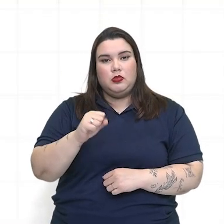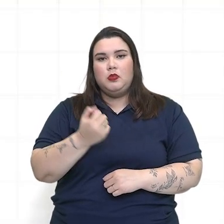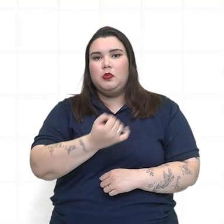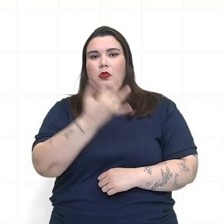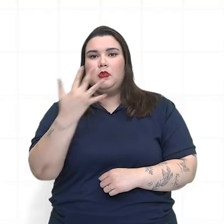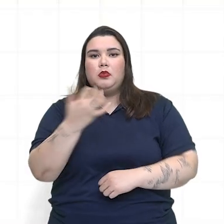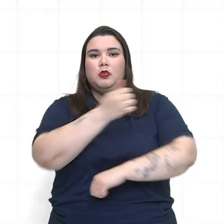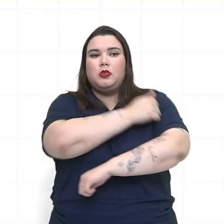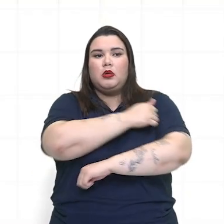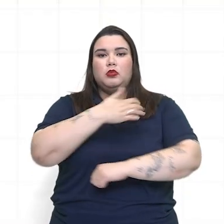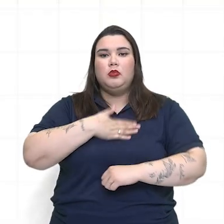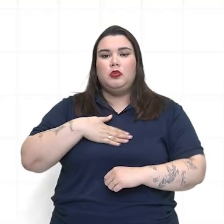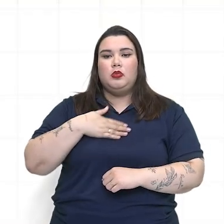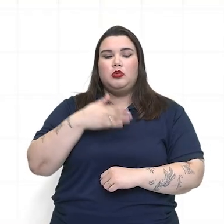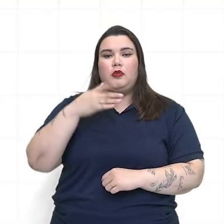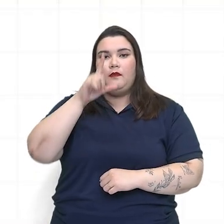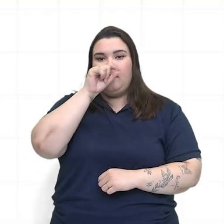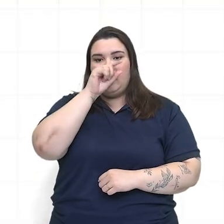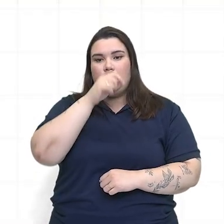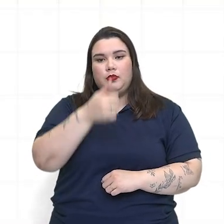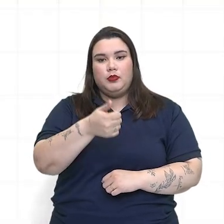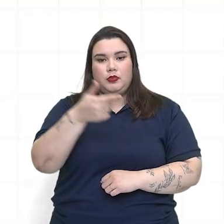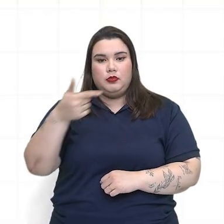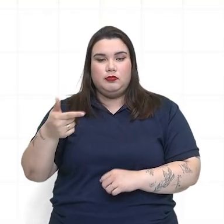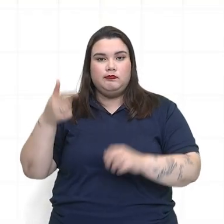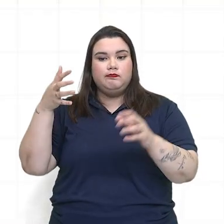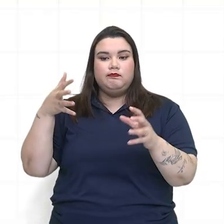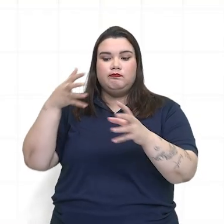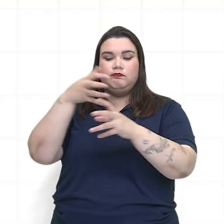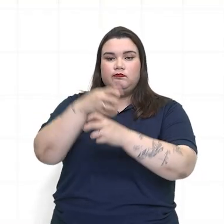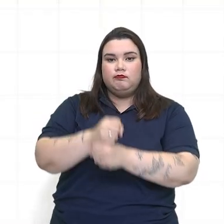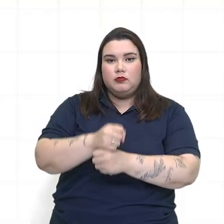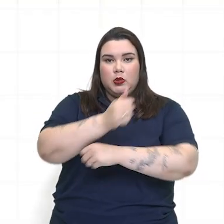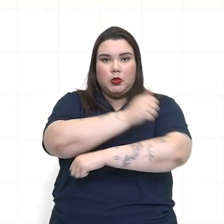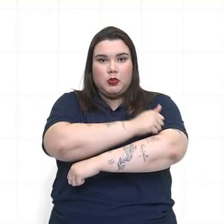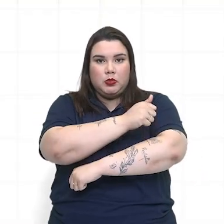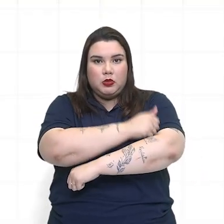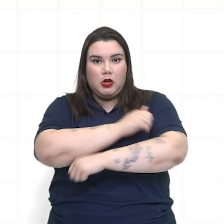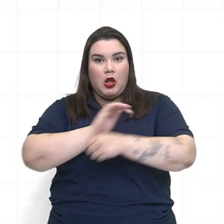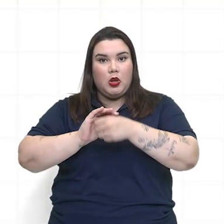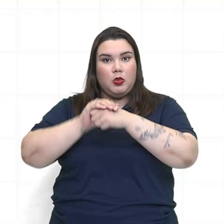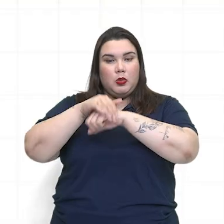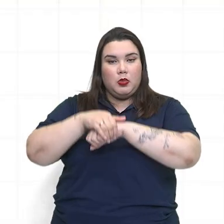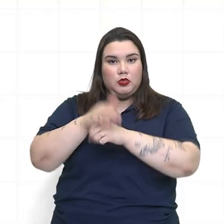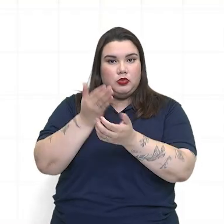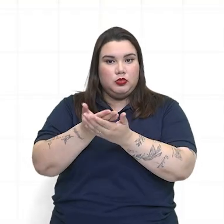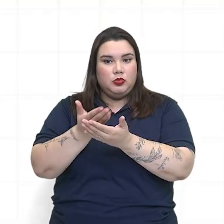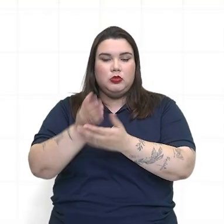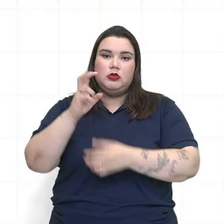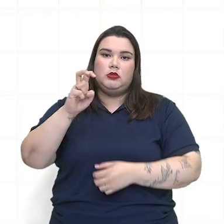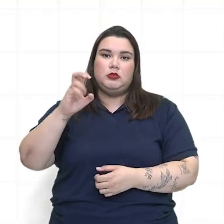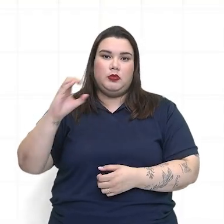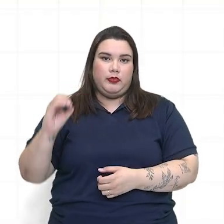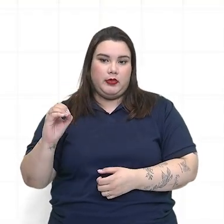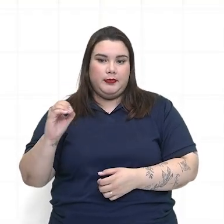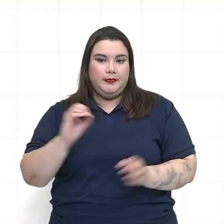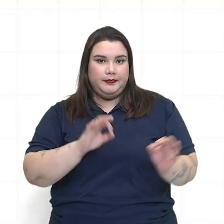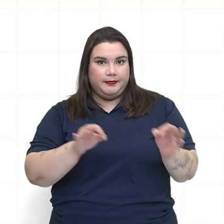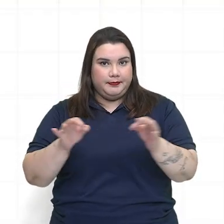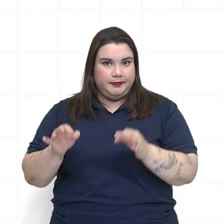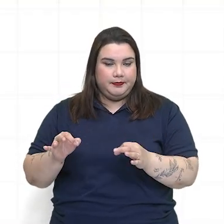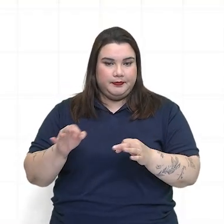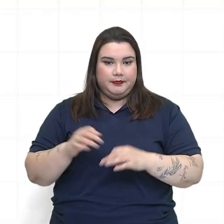quantos alunos preferem frango? 12. Totalizando, no noturno, 50 alunos.